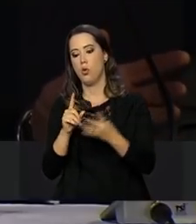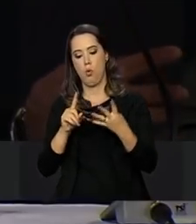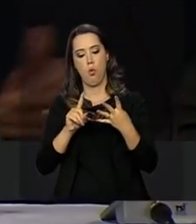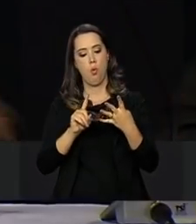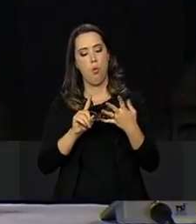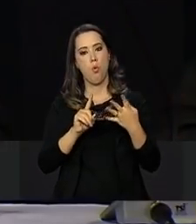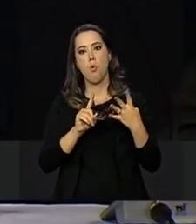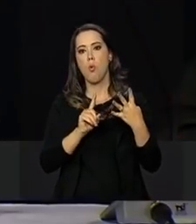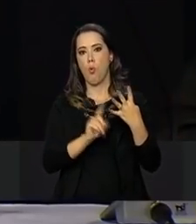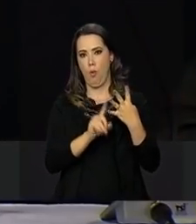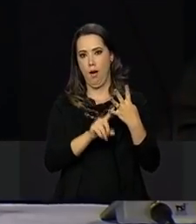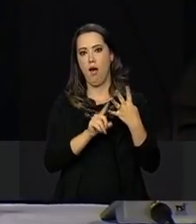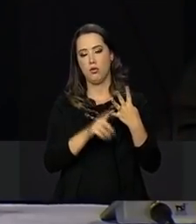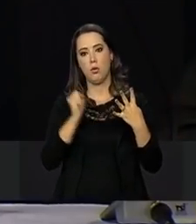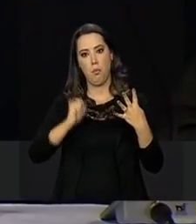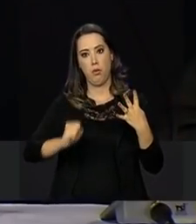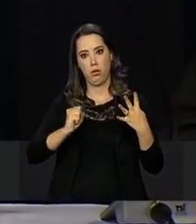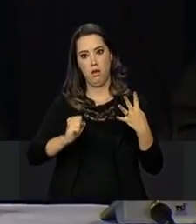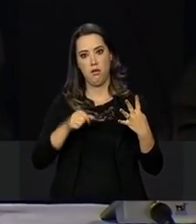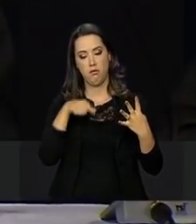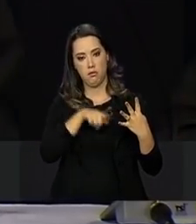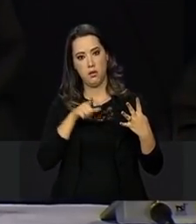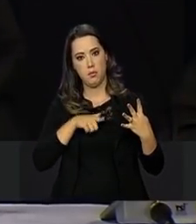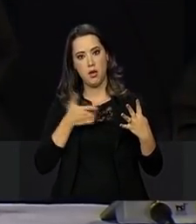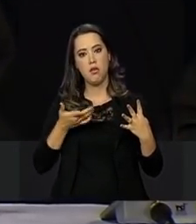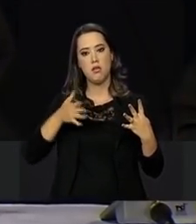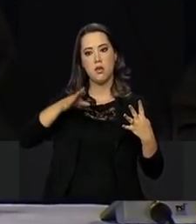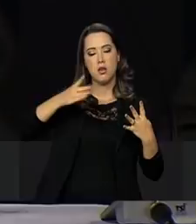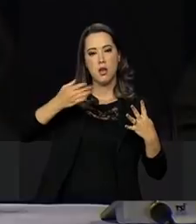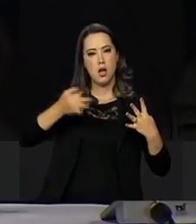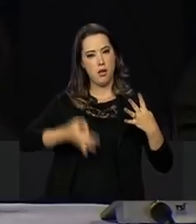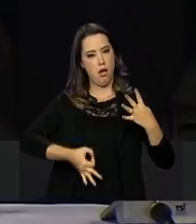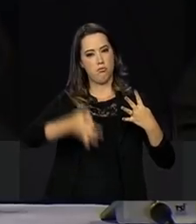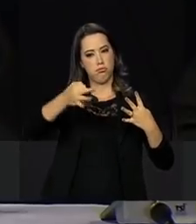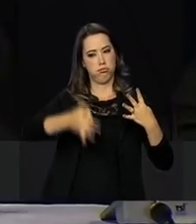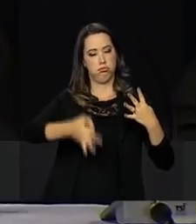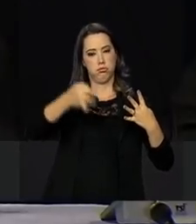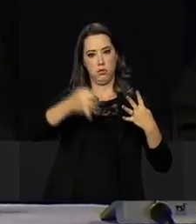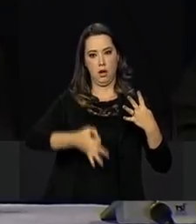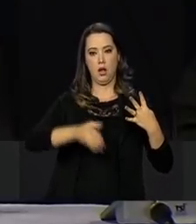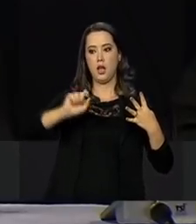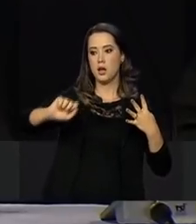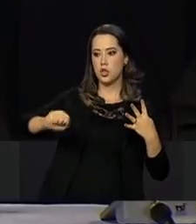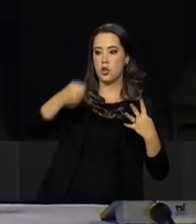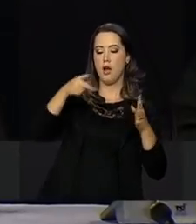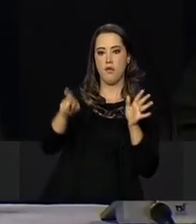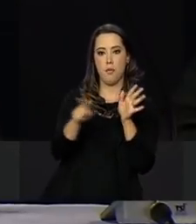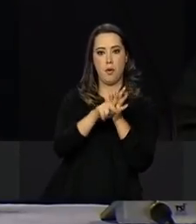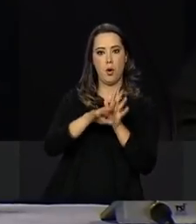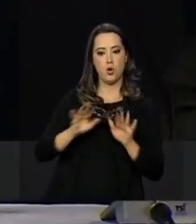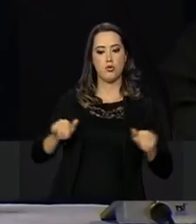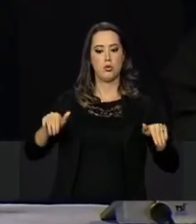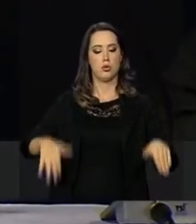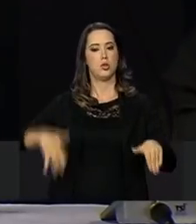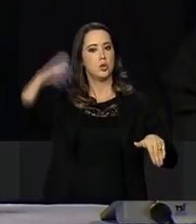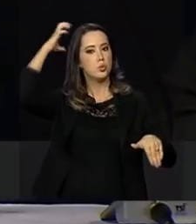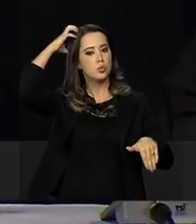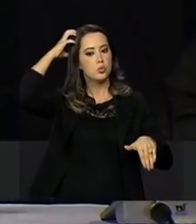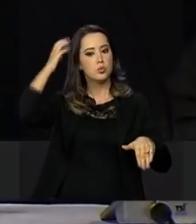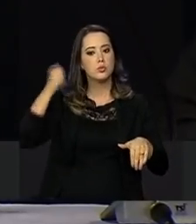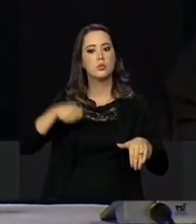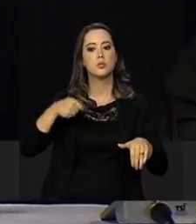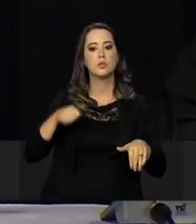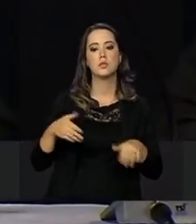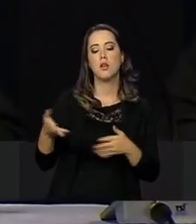moderador, que, segundo o artigo da Constituição, era a chave política do Império, e a ele incumbia velar pela independência e harmonia